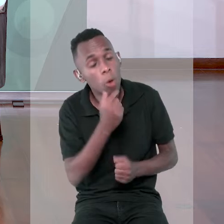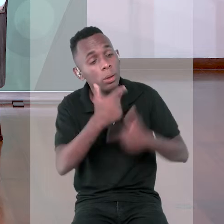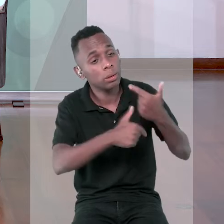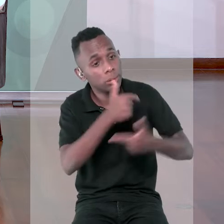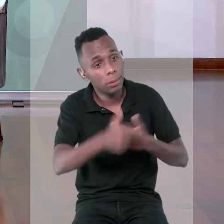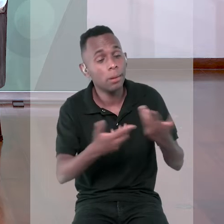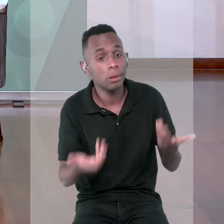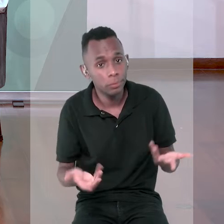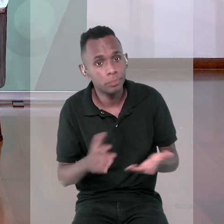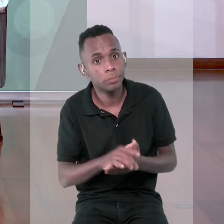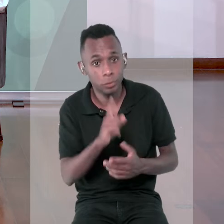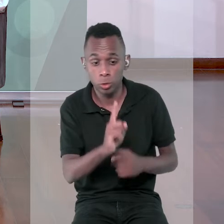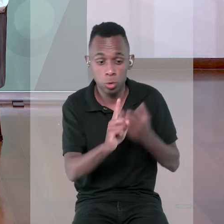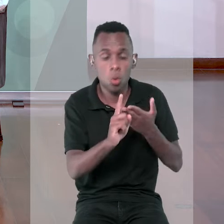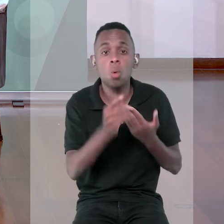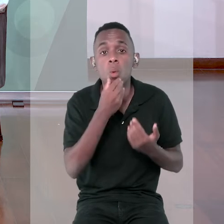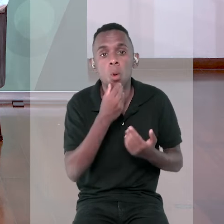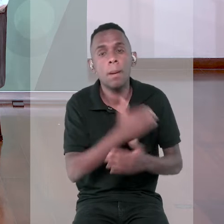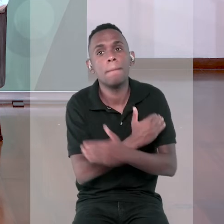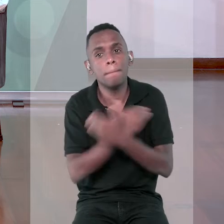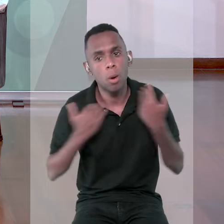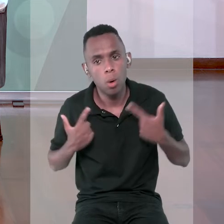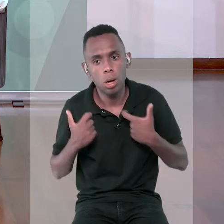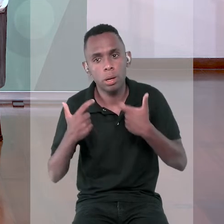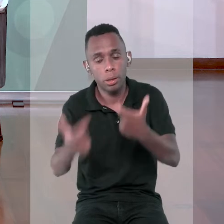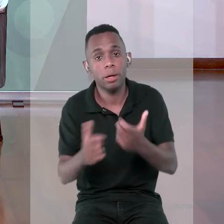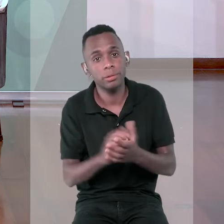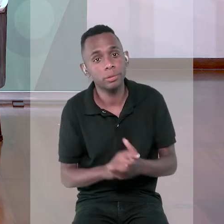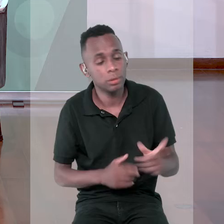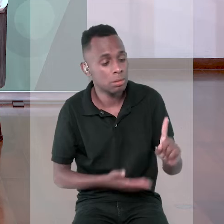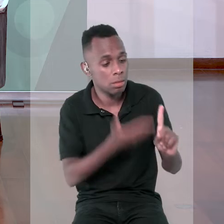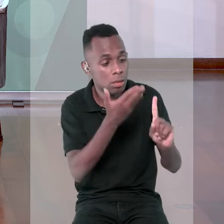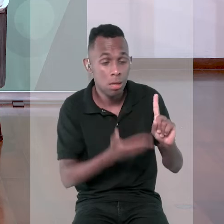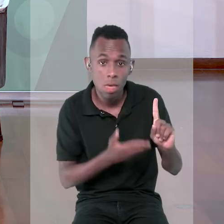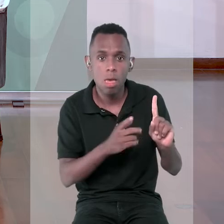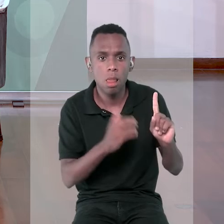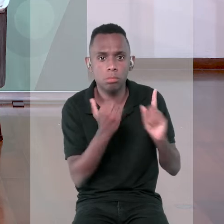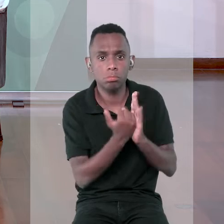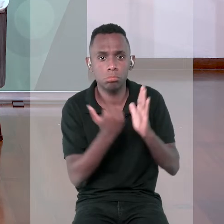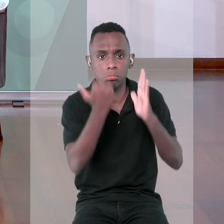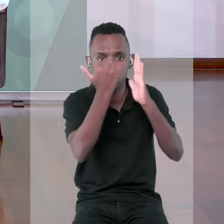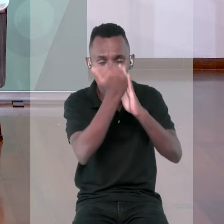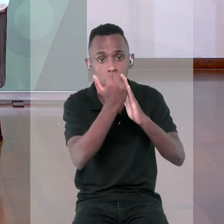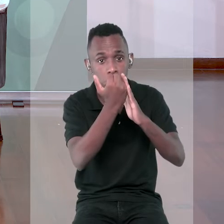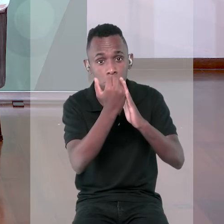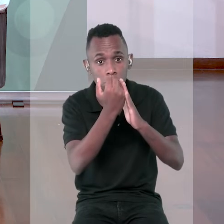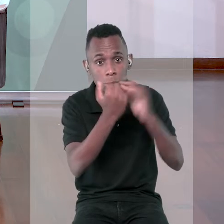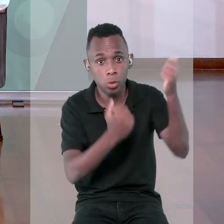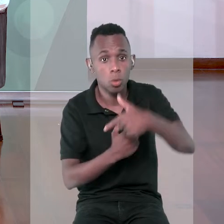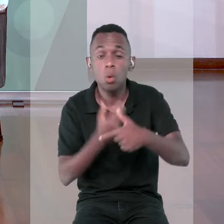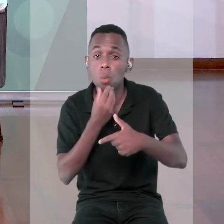Se casa, ele morre durante a guerra e ela ganha uma hierarquia militar superior à